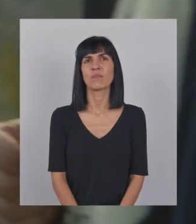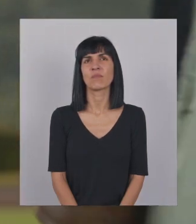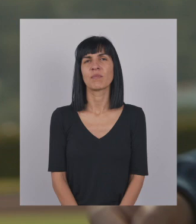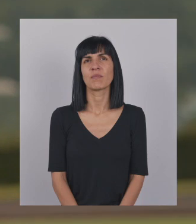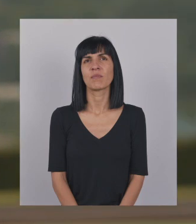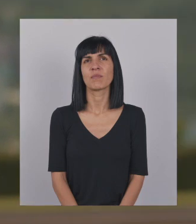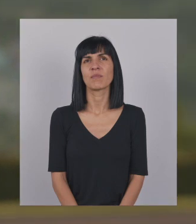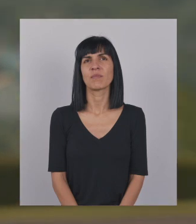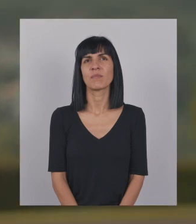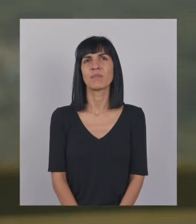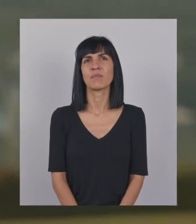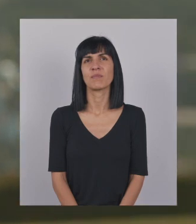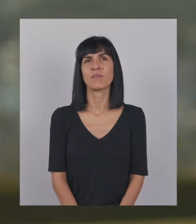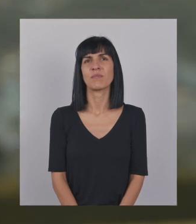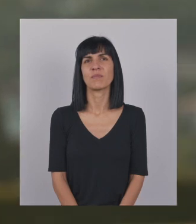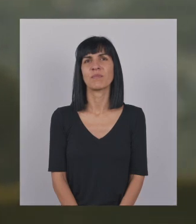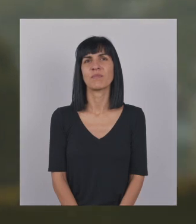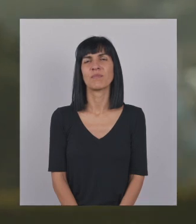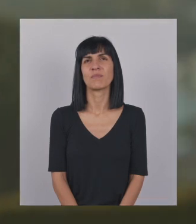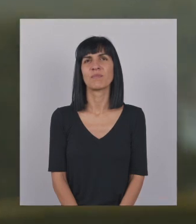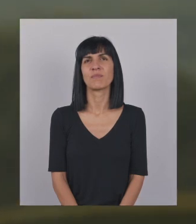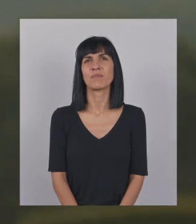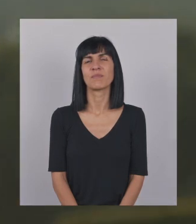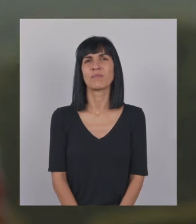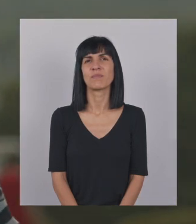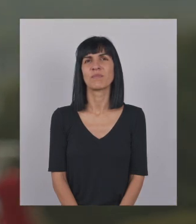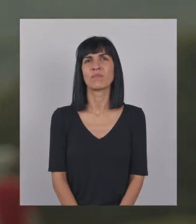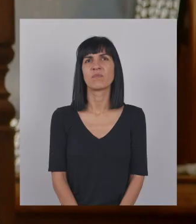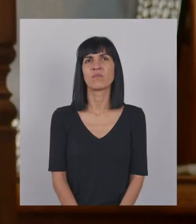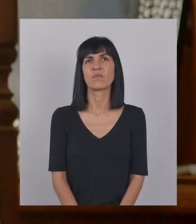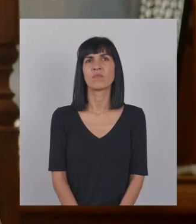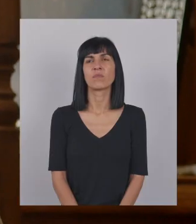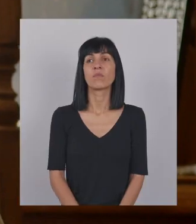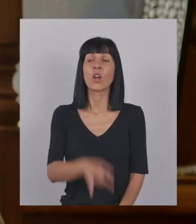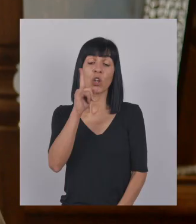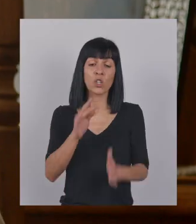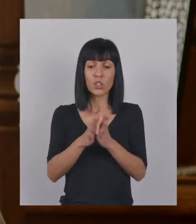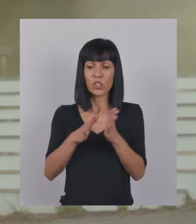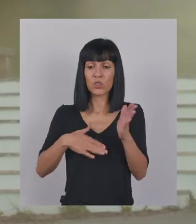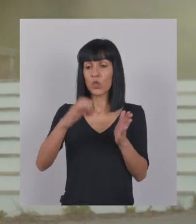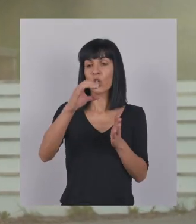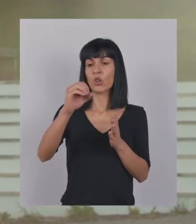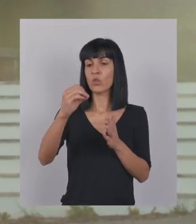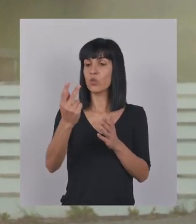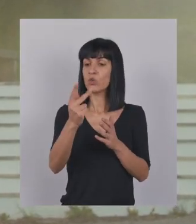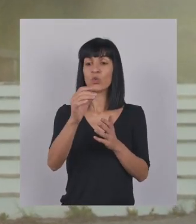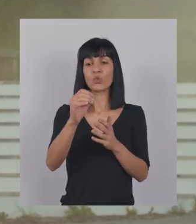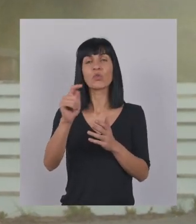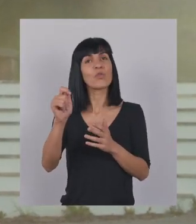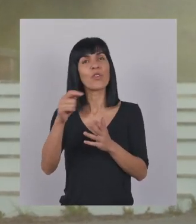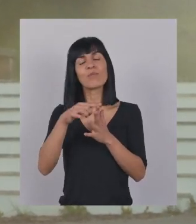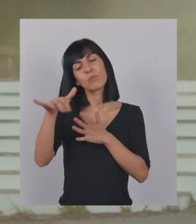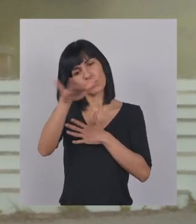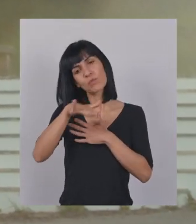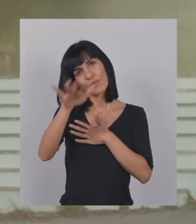aí E aí É sim noções é um